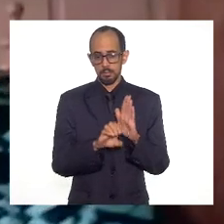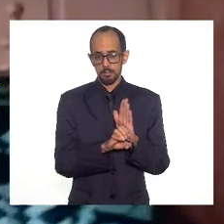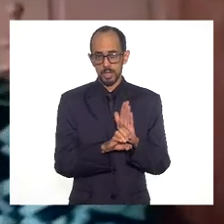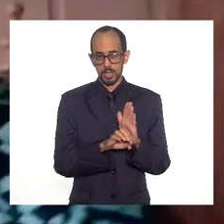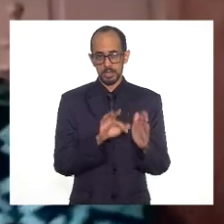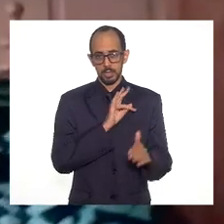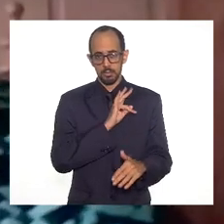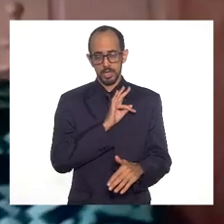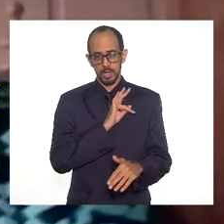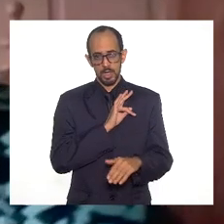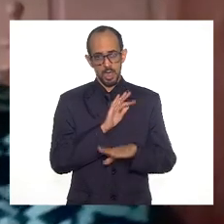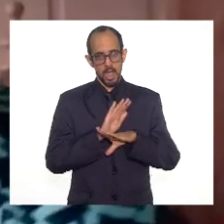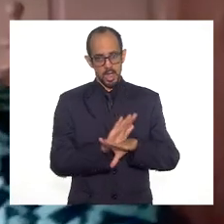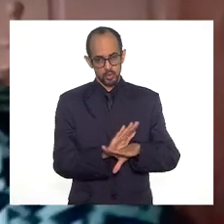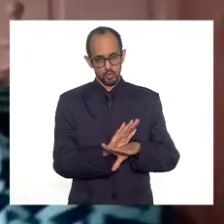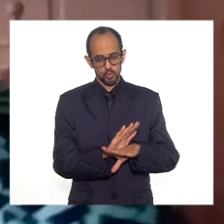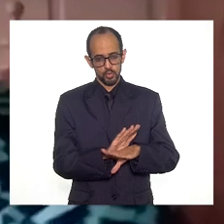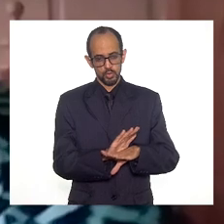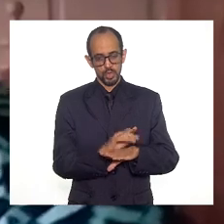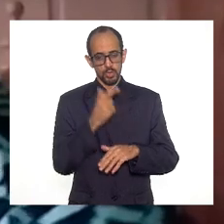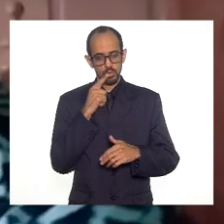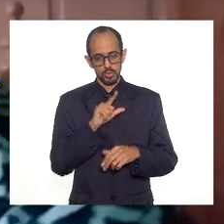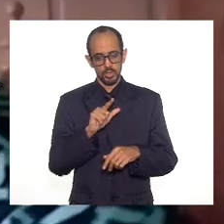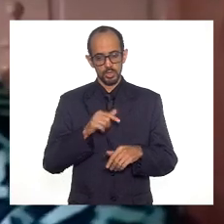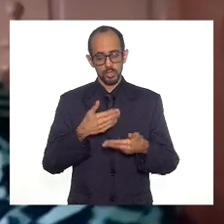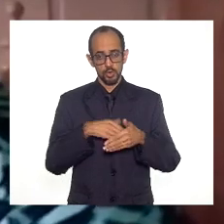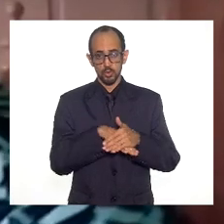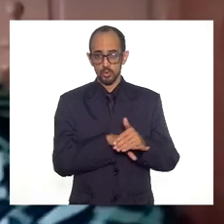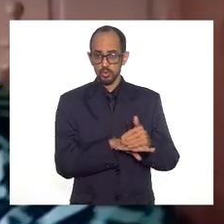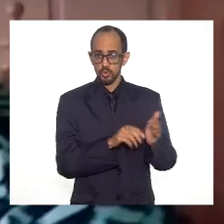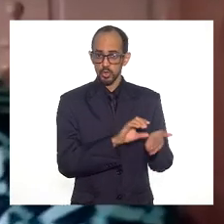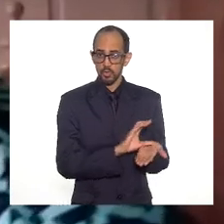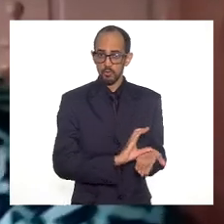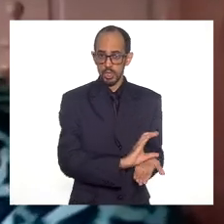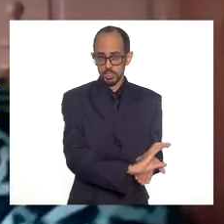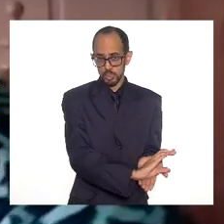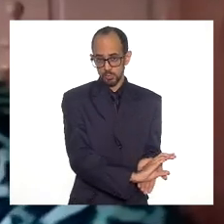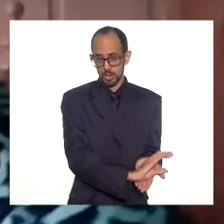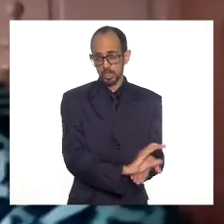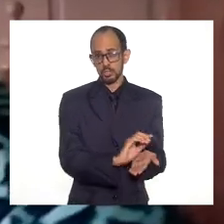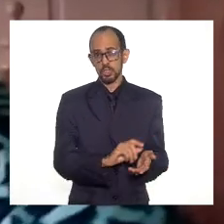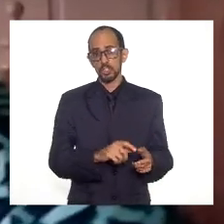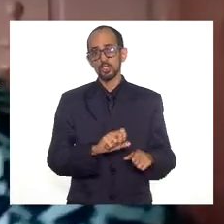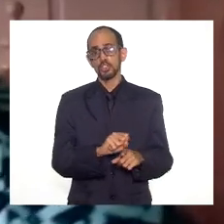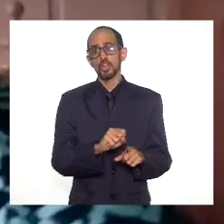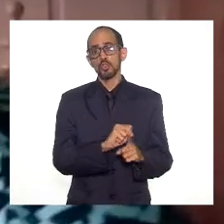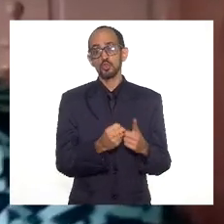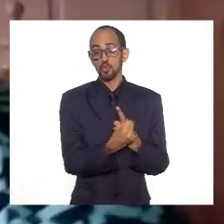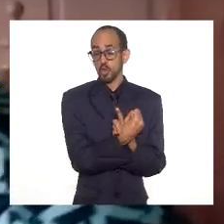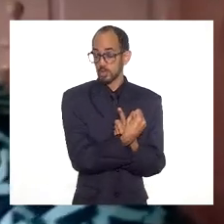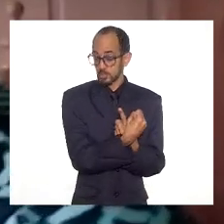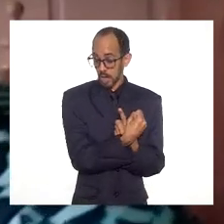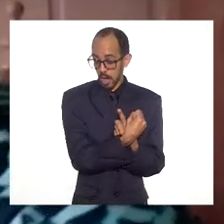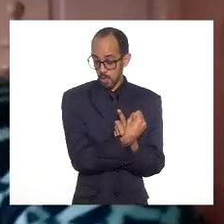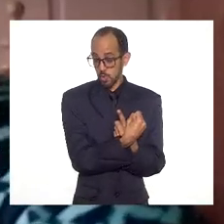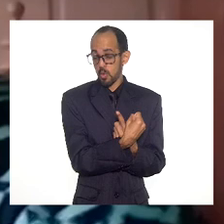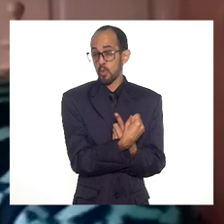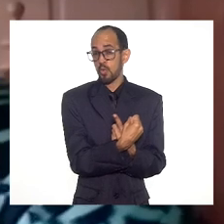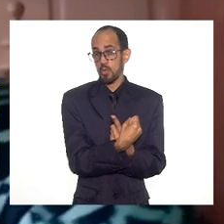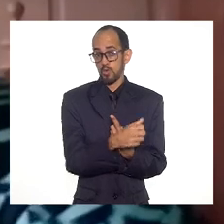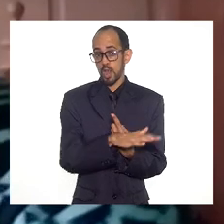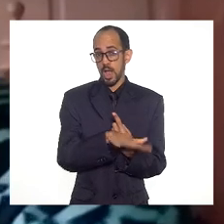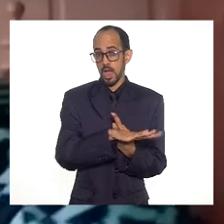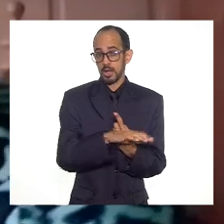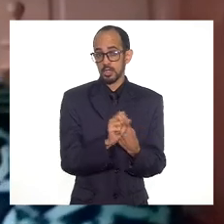ajuda muito a garantir que os investimentos sejam feitos em área social. A gente vem discutindo a